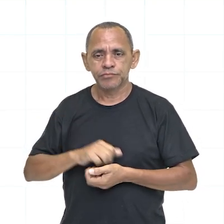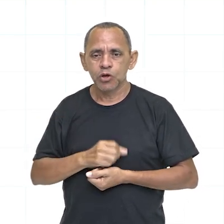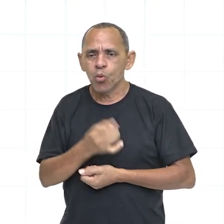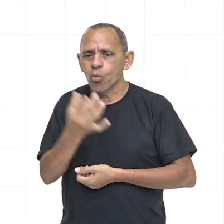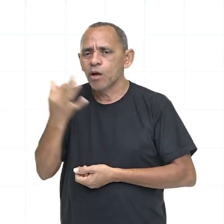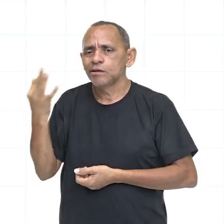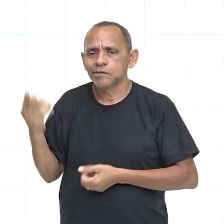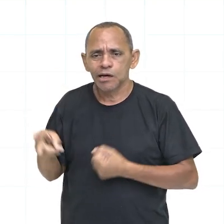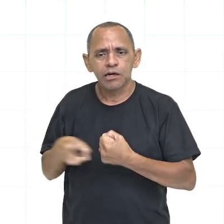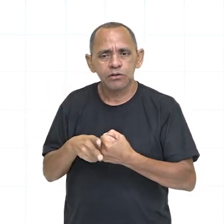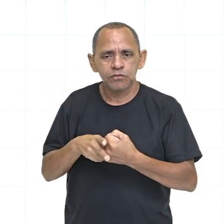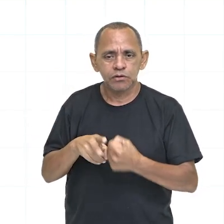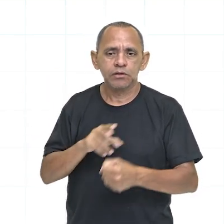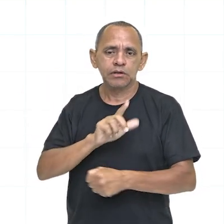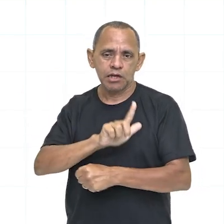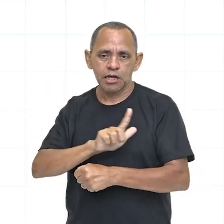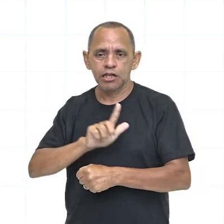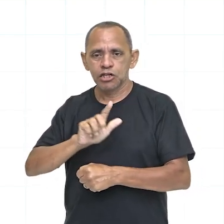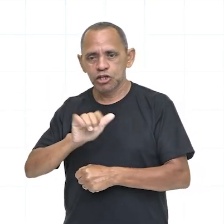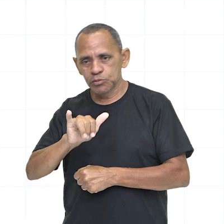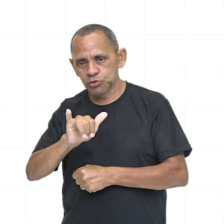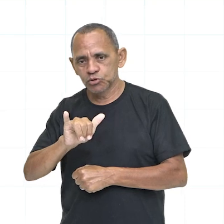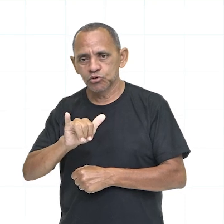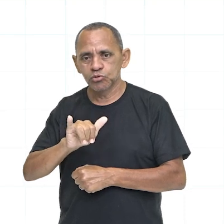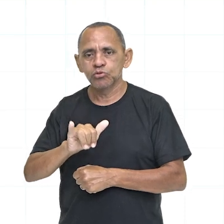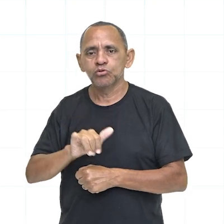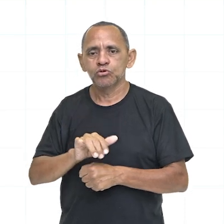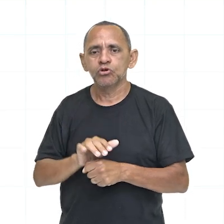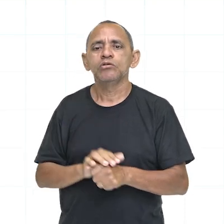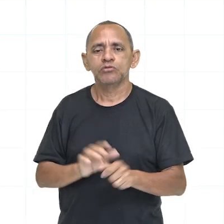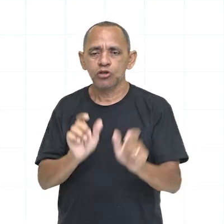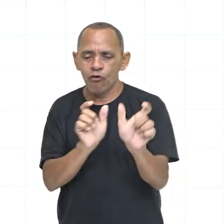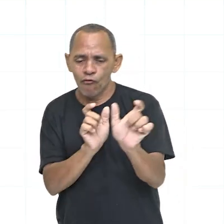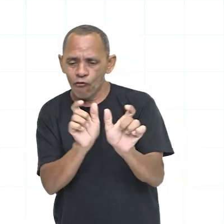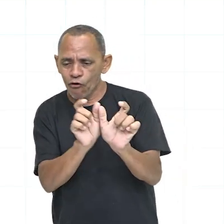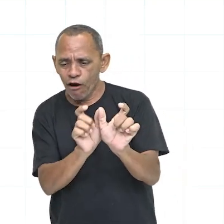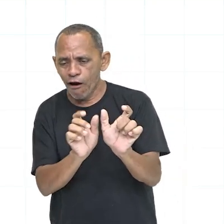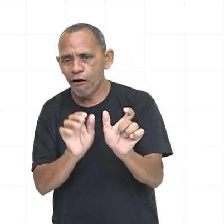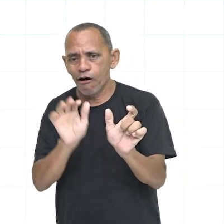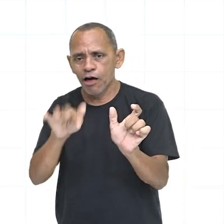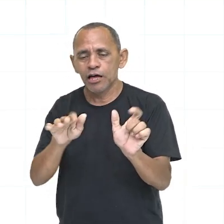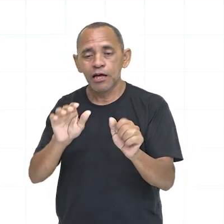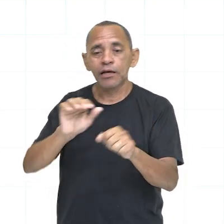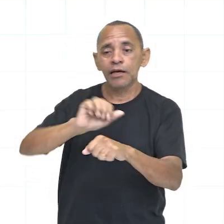advérbios com terminação em ly normalmente derivam de adjetivos, tá certo?